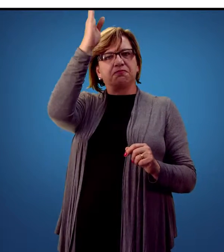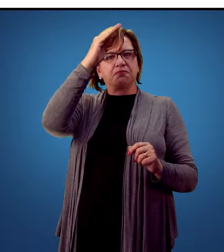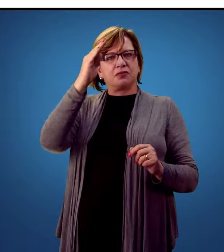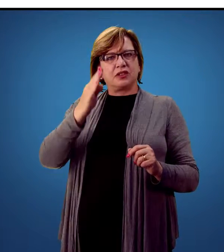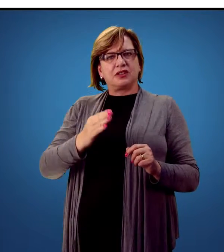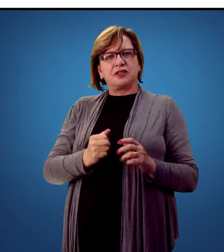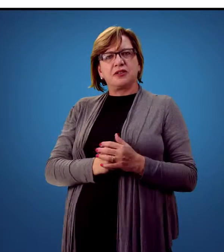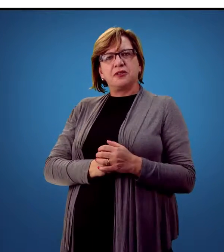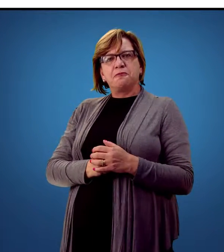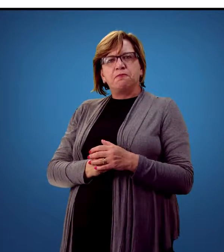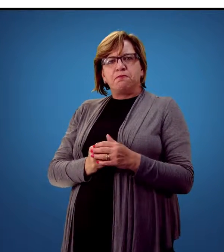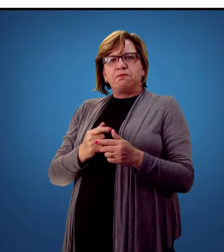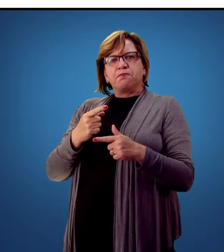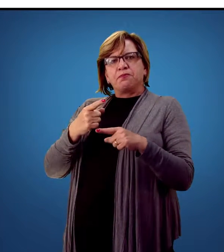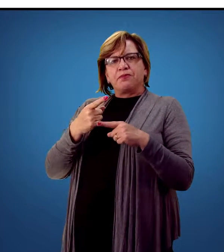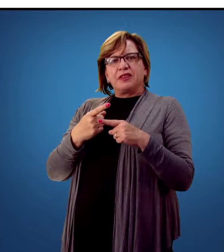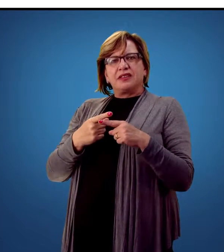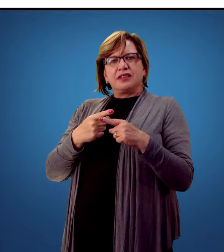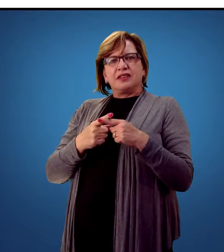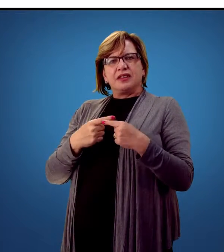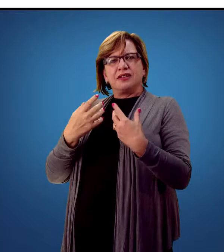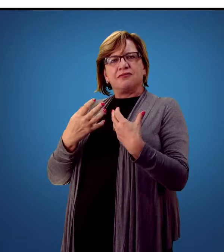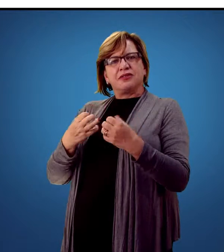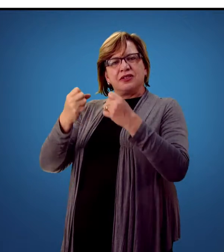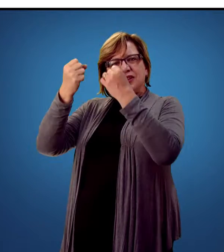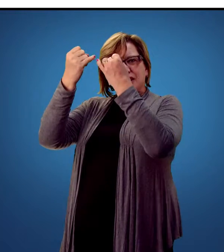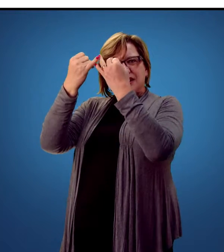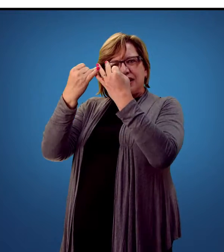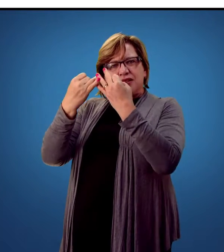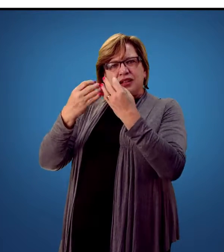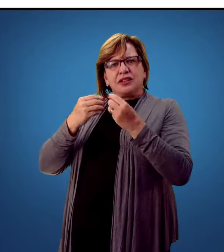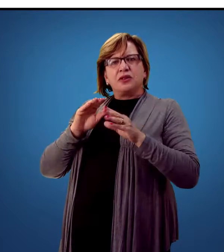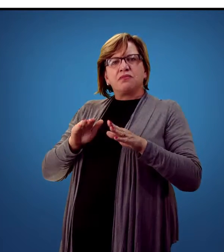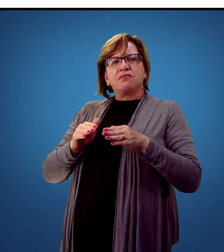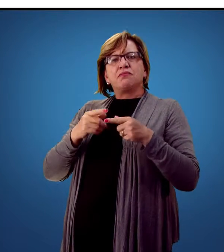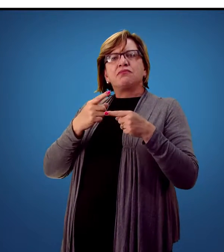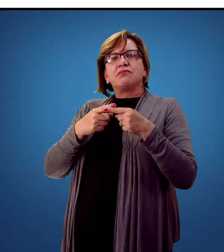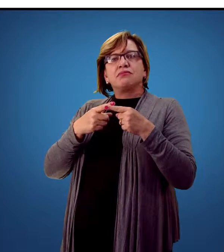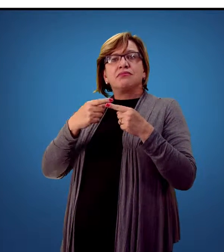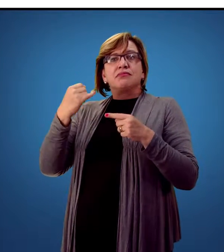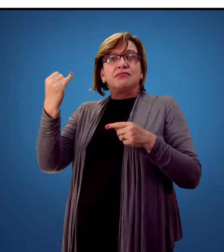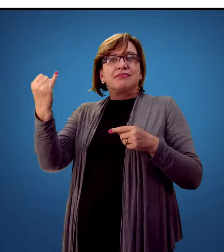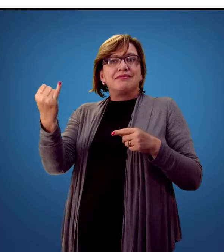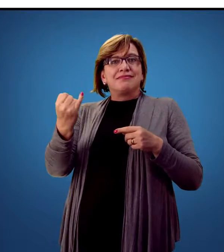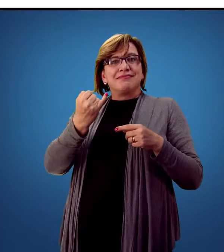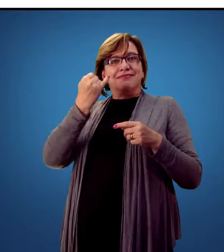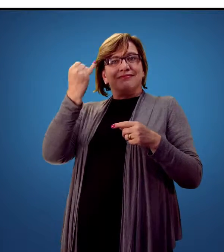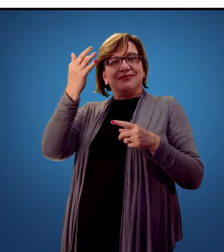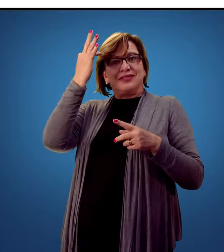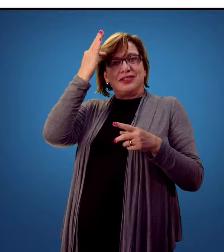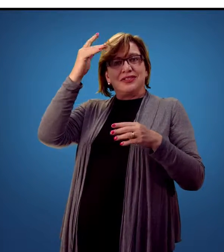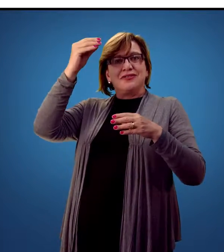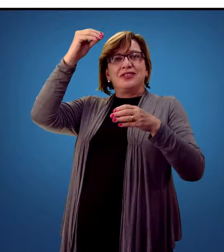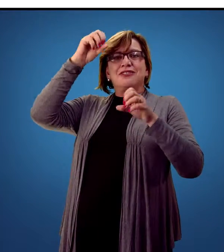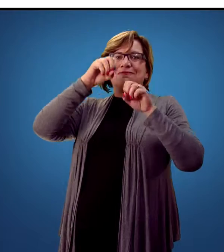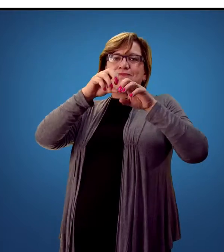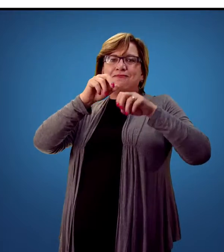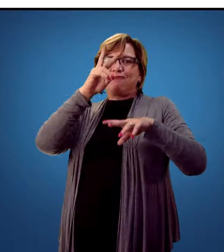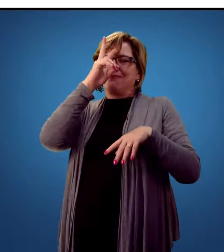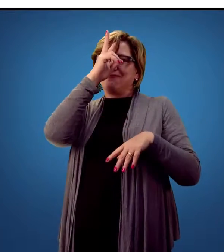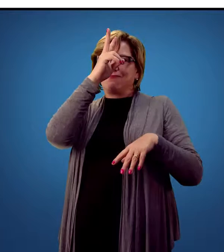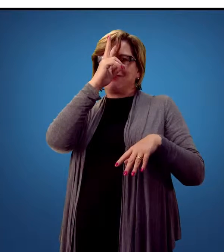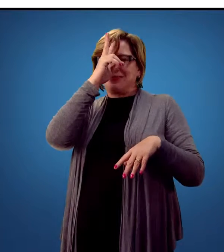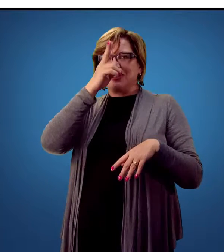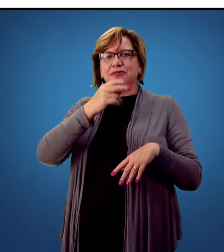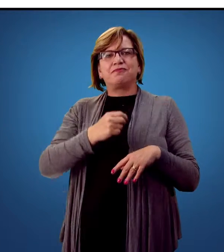diante disso queria que vocês pudessem pra gente qual que a importância da filosofia no ensino médio muito